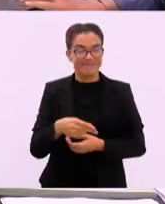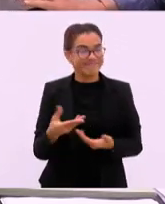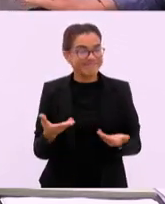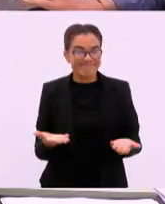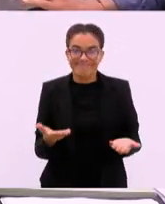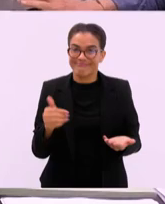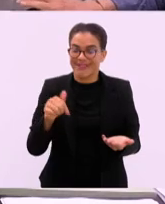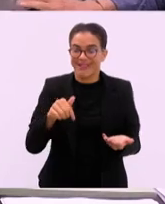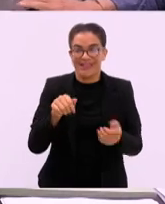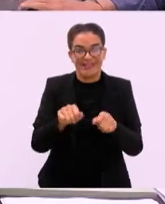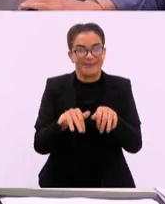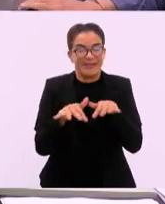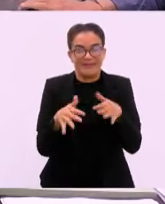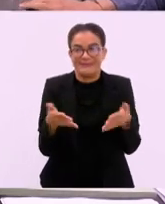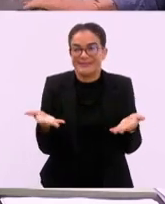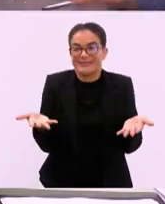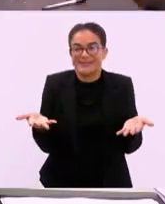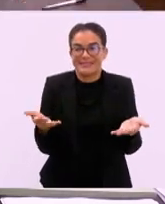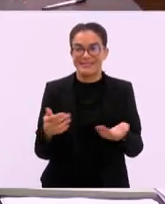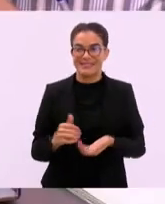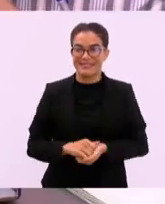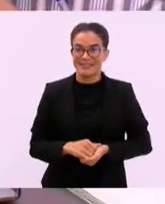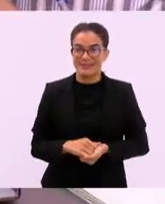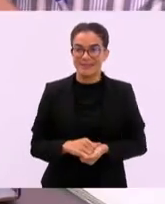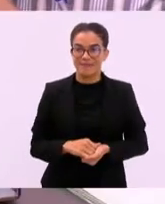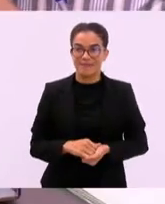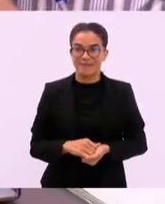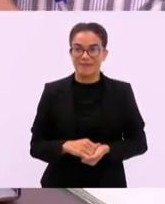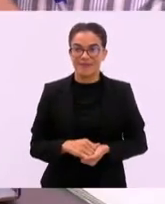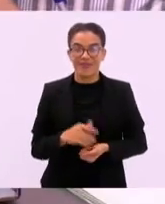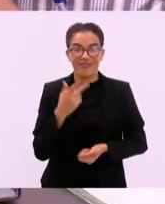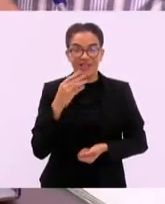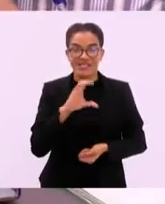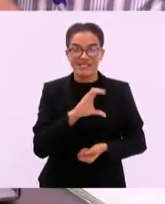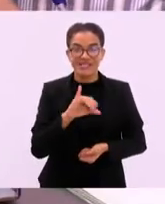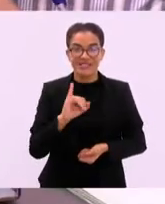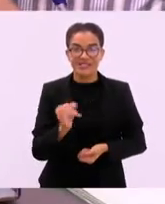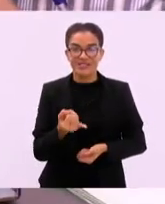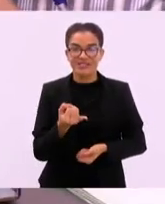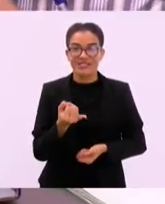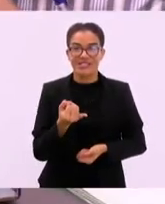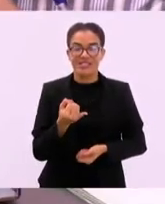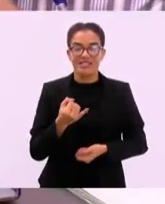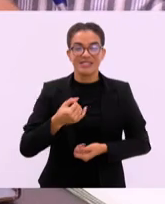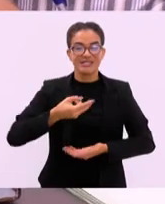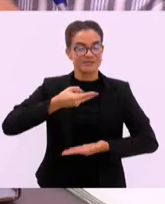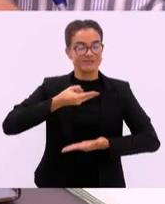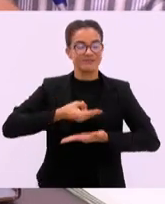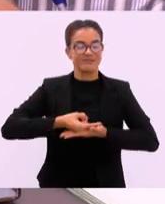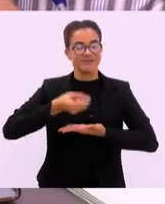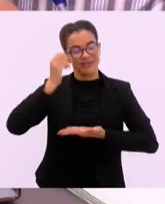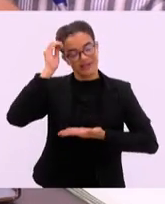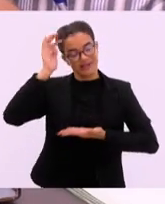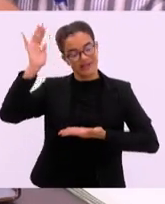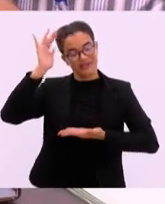no âmbito do parlamento. Daqui a pouco vão chamar a CCJ de divã do presidente